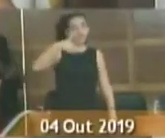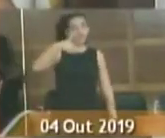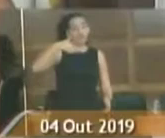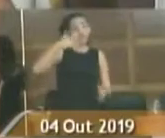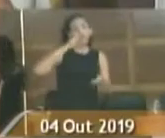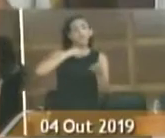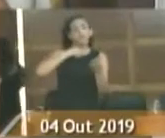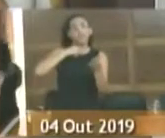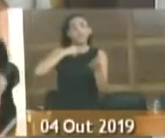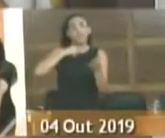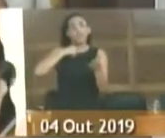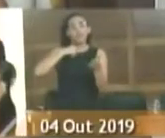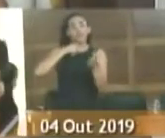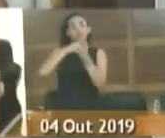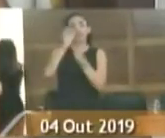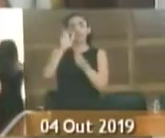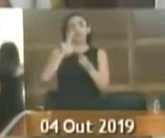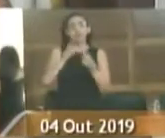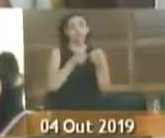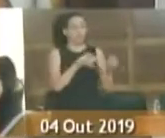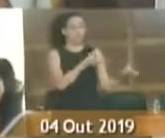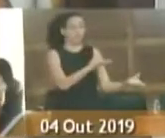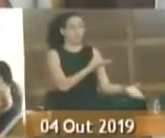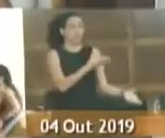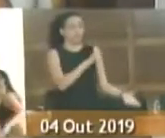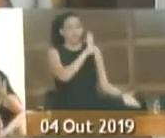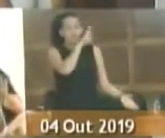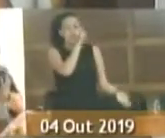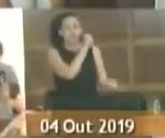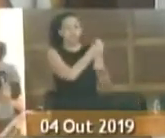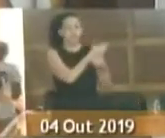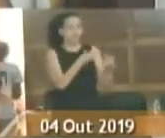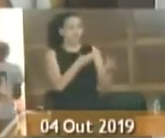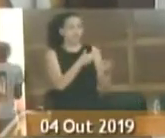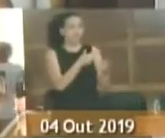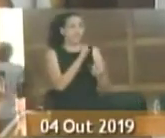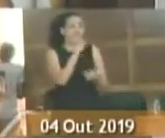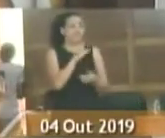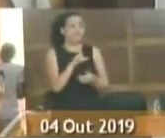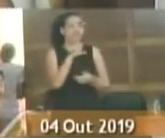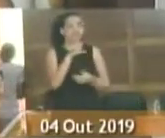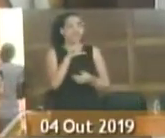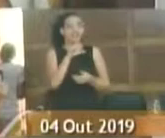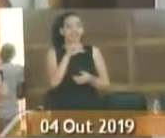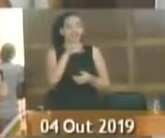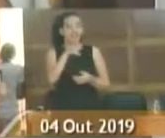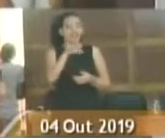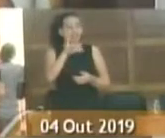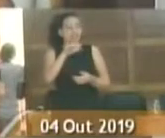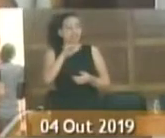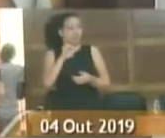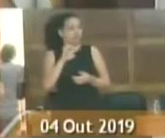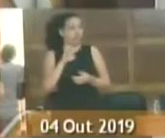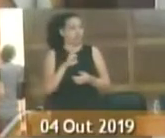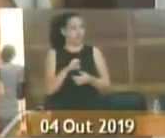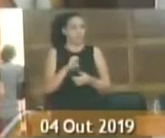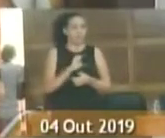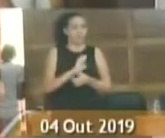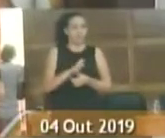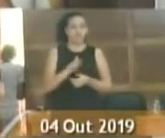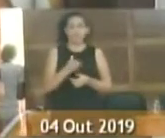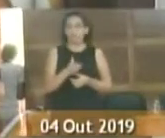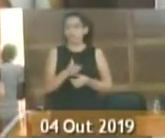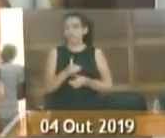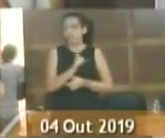embora e abandonaram seus animais. E isso é um crime, mas é de difícil controle. Então, quando você tem um